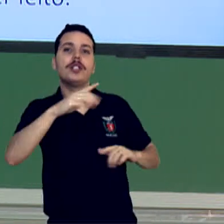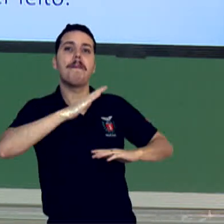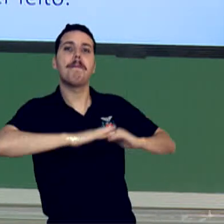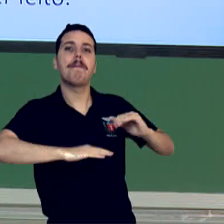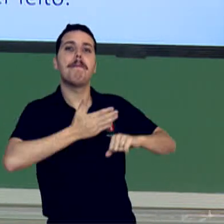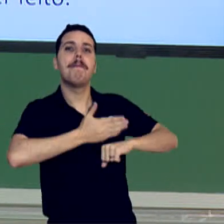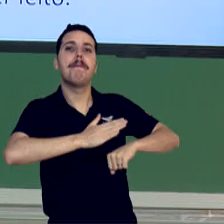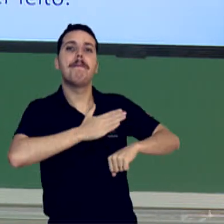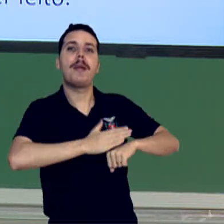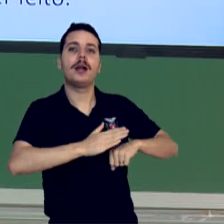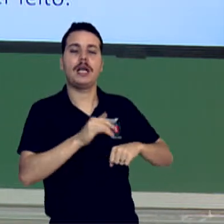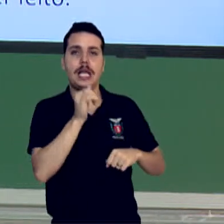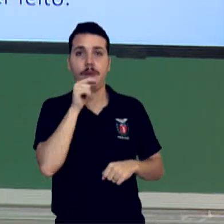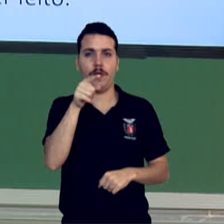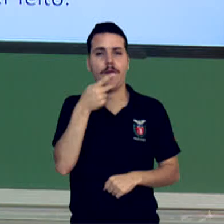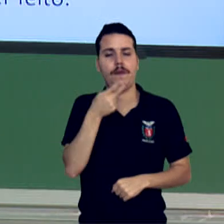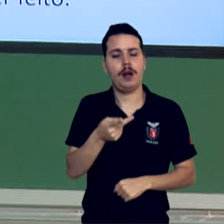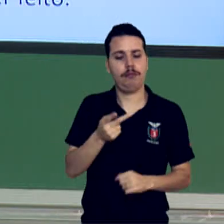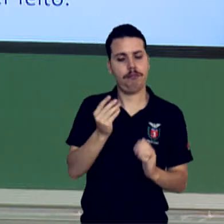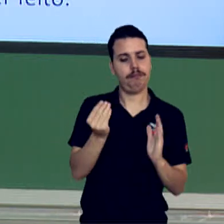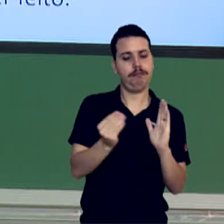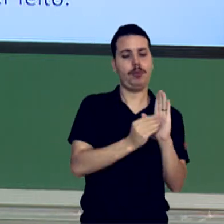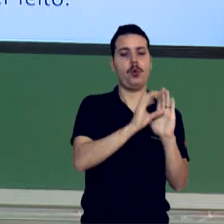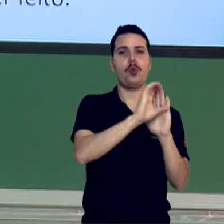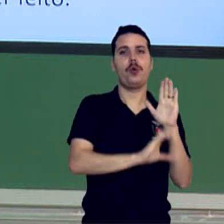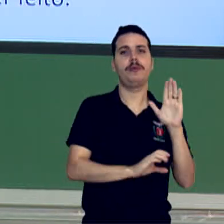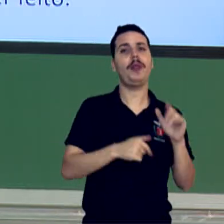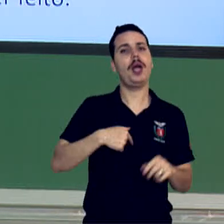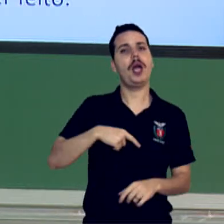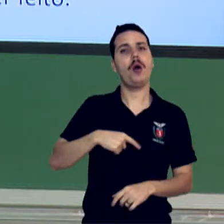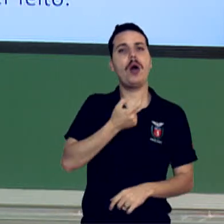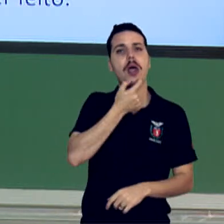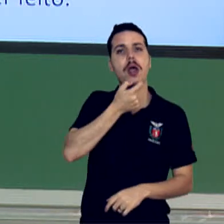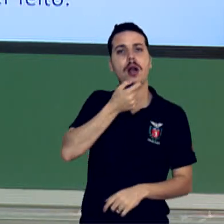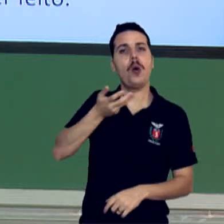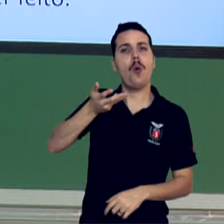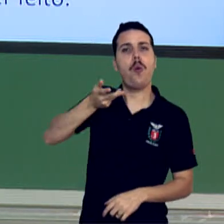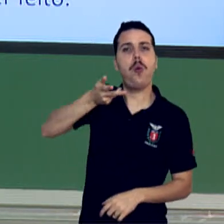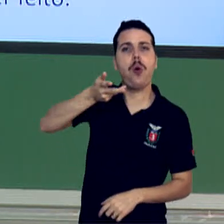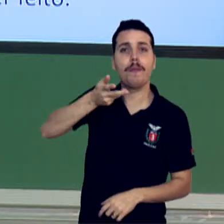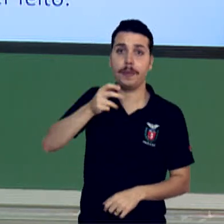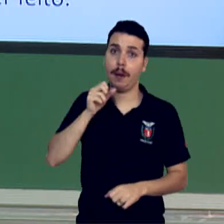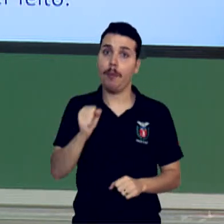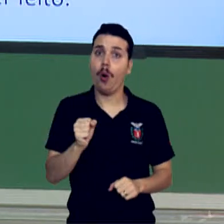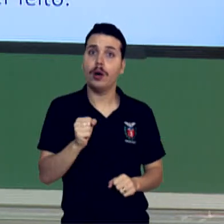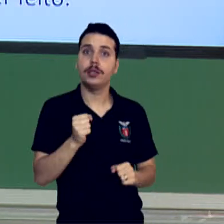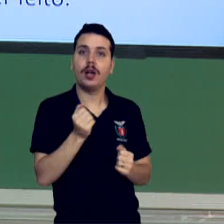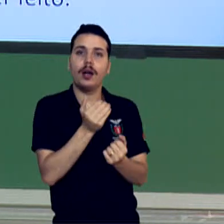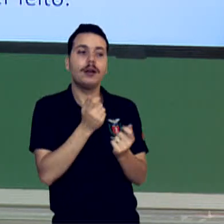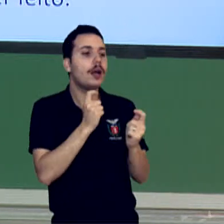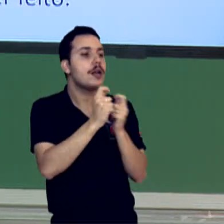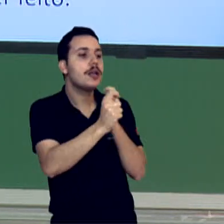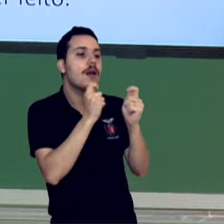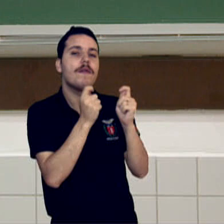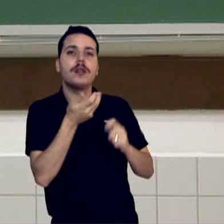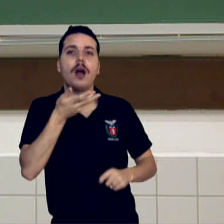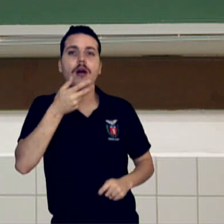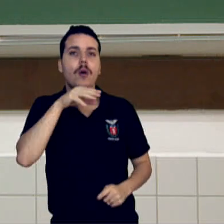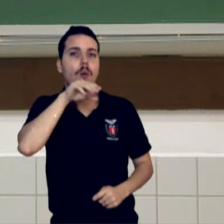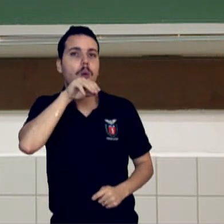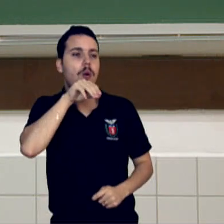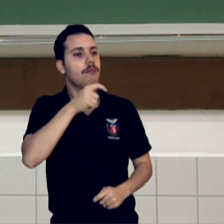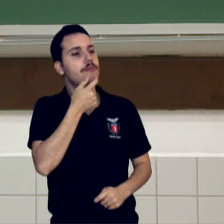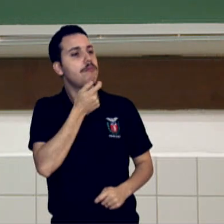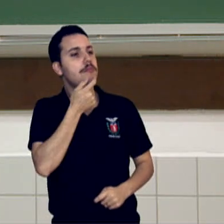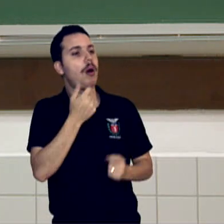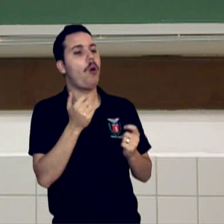que você tem um inglês fluente, por exemplo, eles podem te entrevistar em inglês e você vai ter que responder tudo em